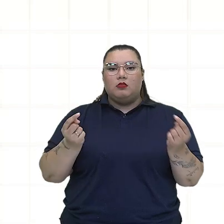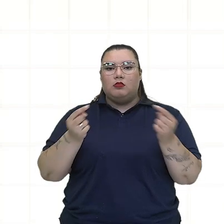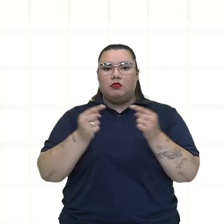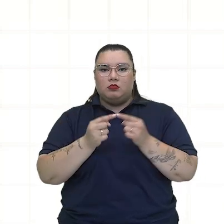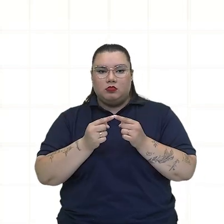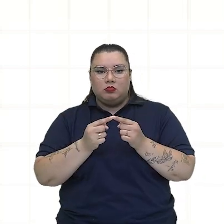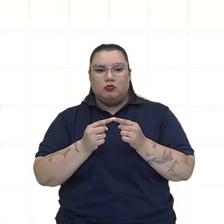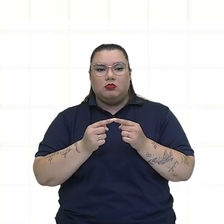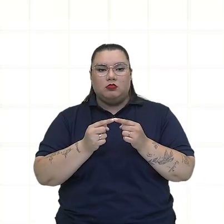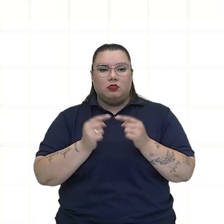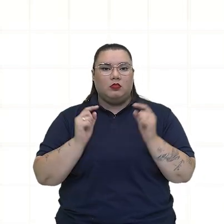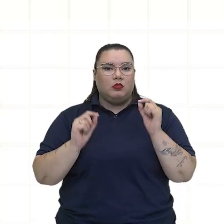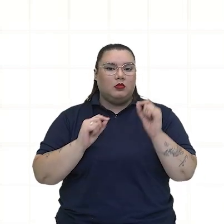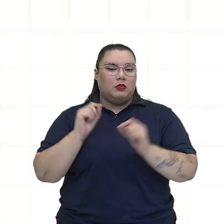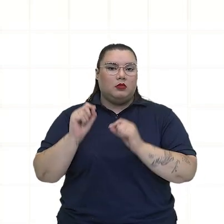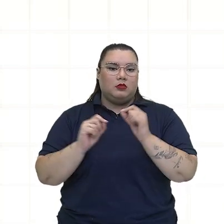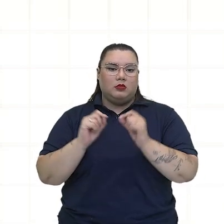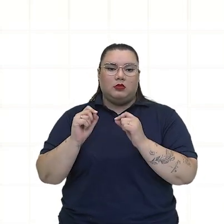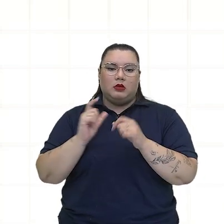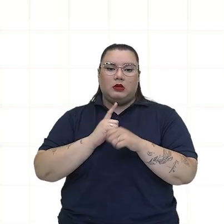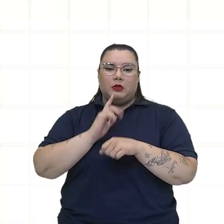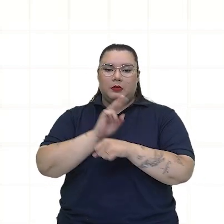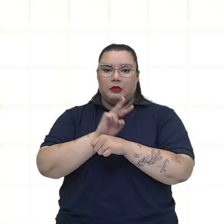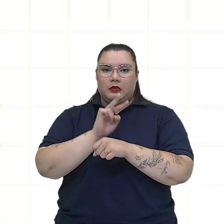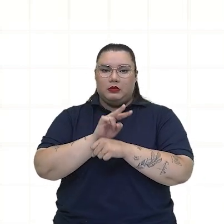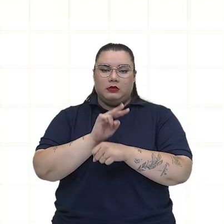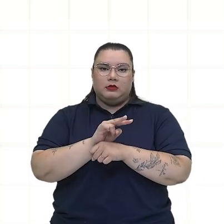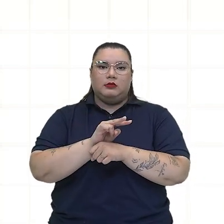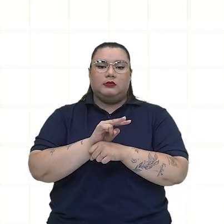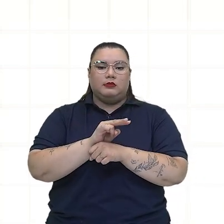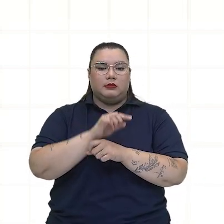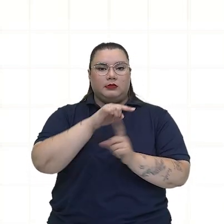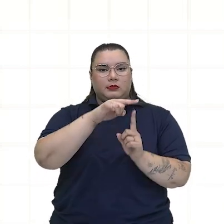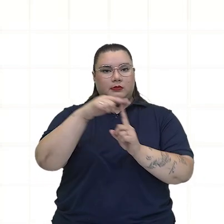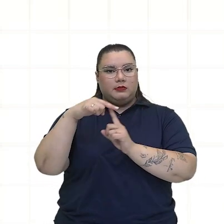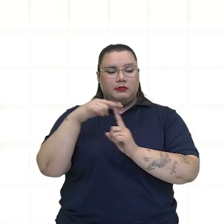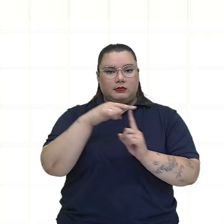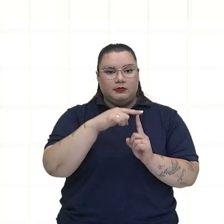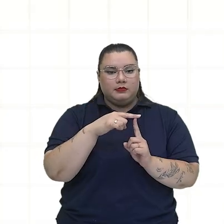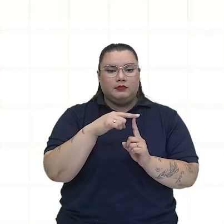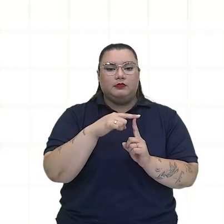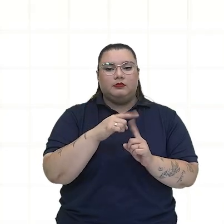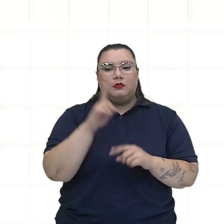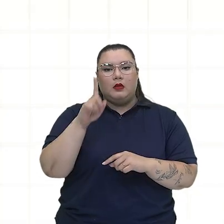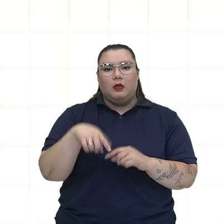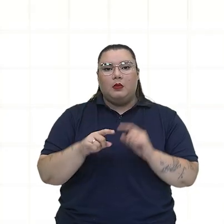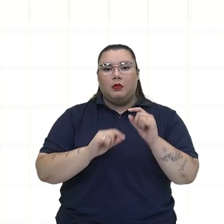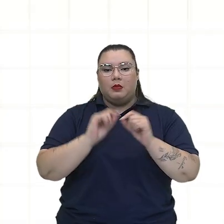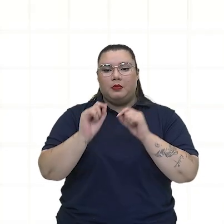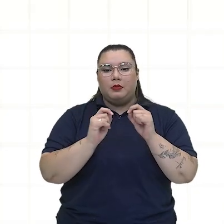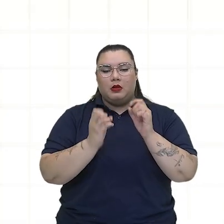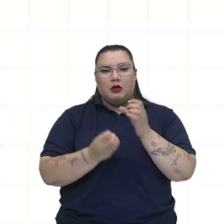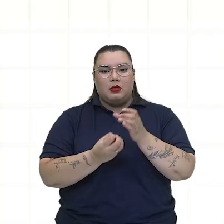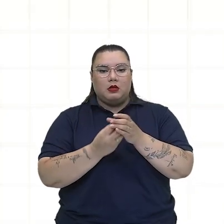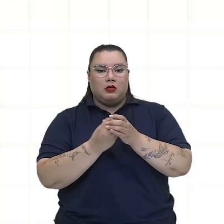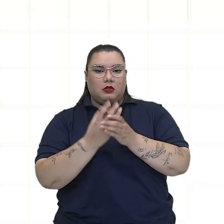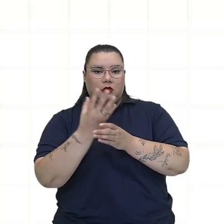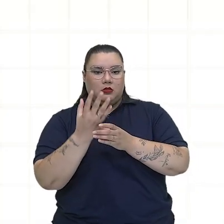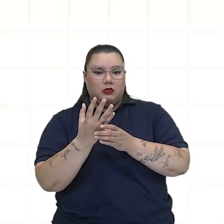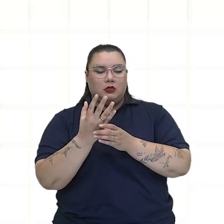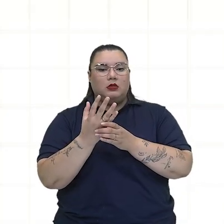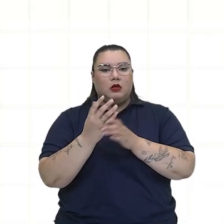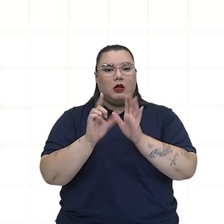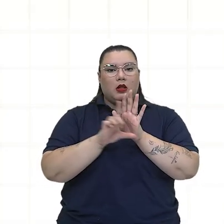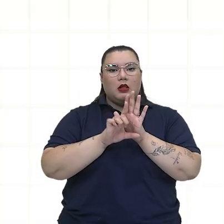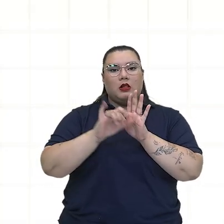com a forma de proteger as espécies aquáticas, foi através da criação da